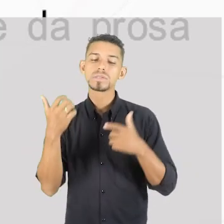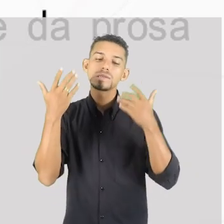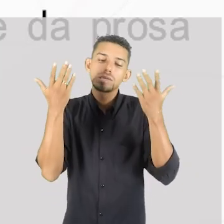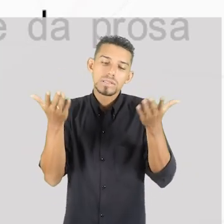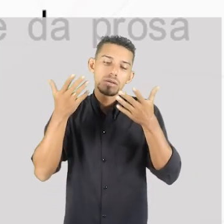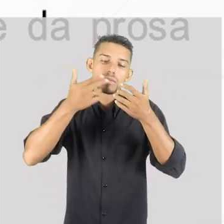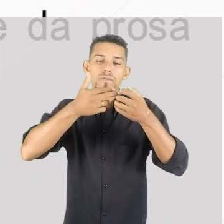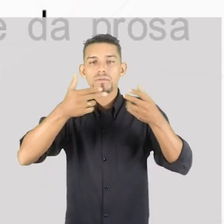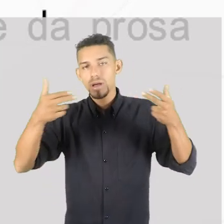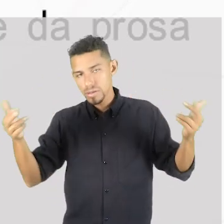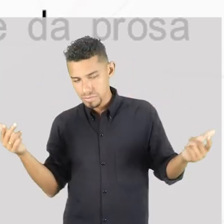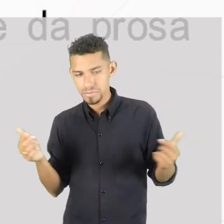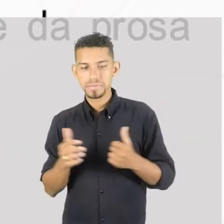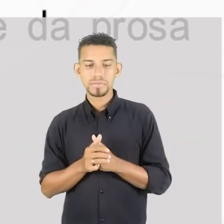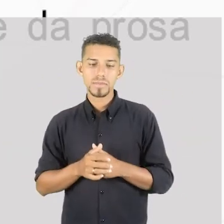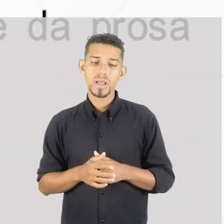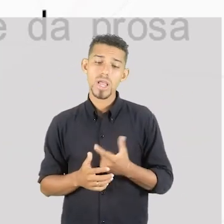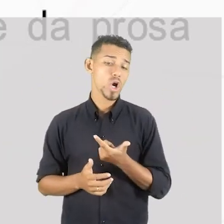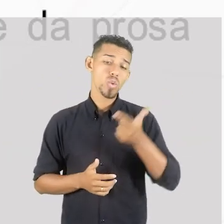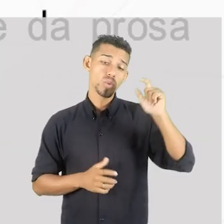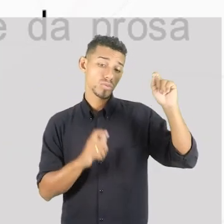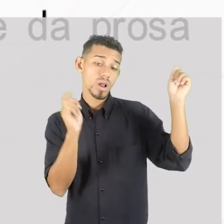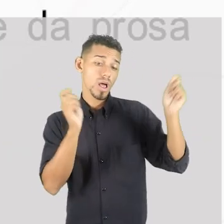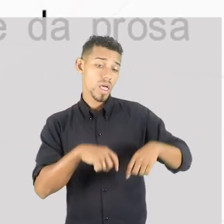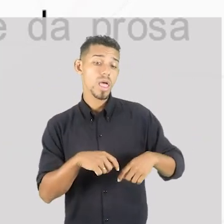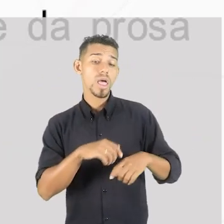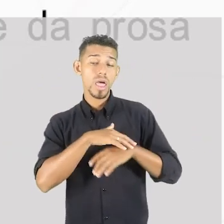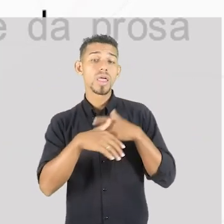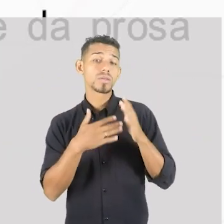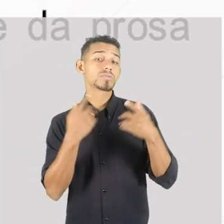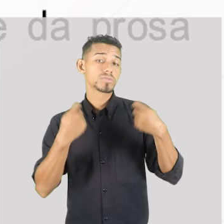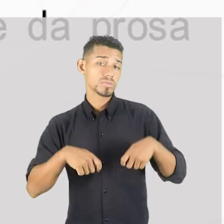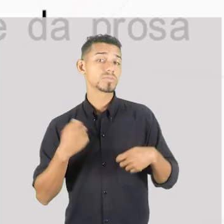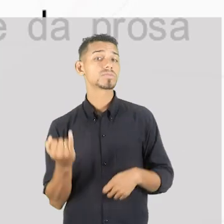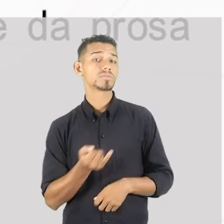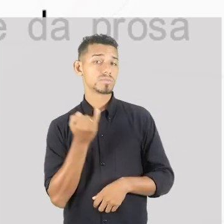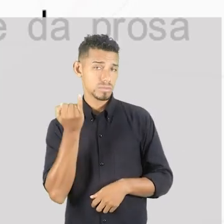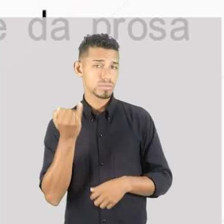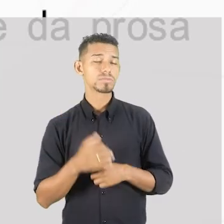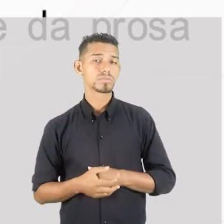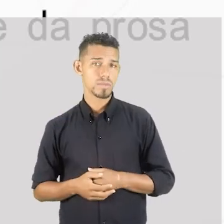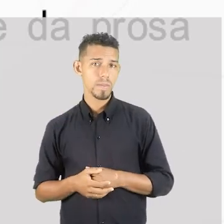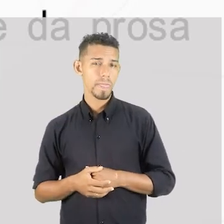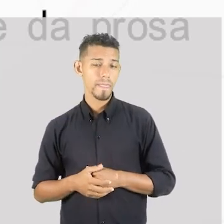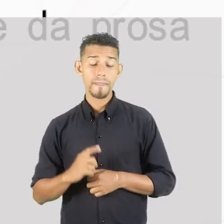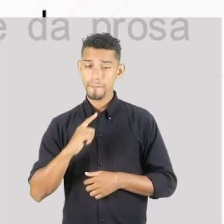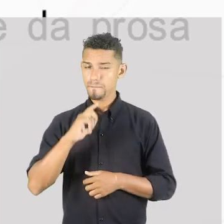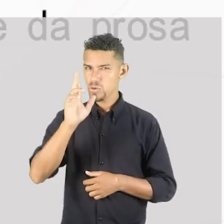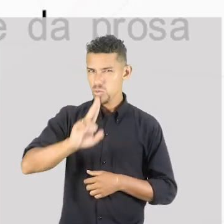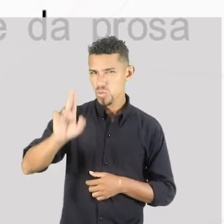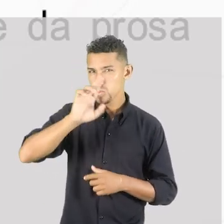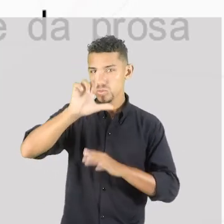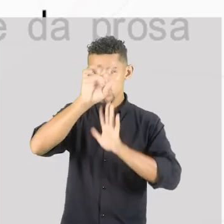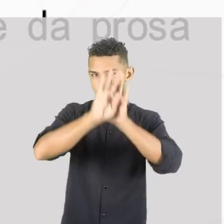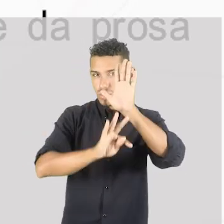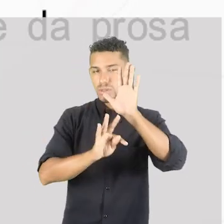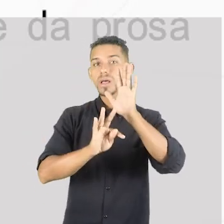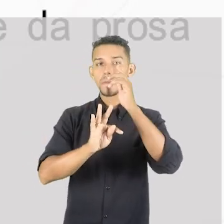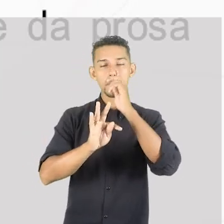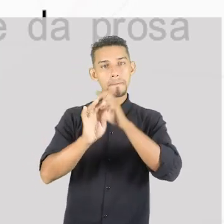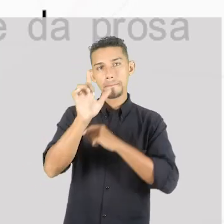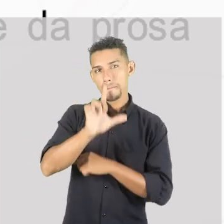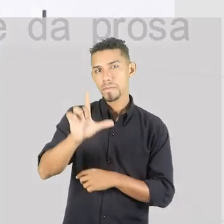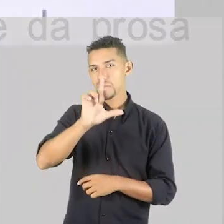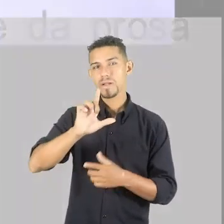outro lado, é totalmente necessário. Então, aqui nós temos uma referência do uso do texto literário em